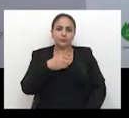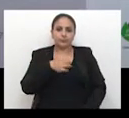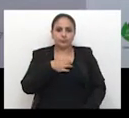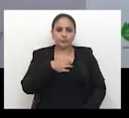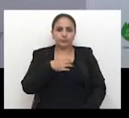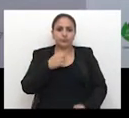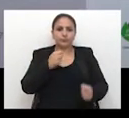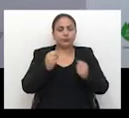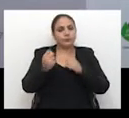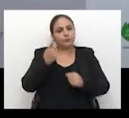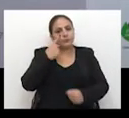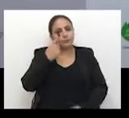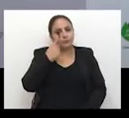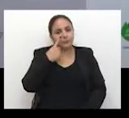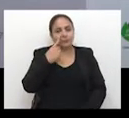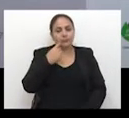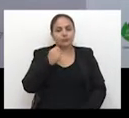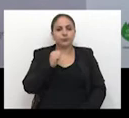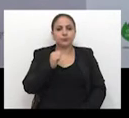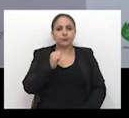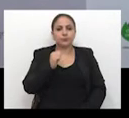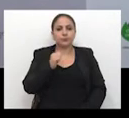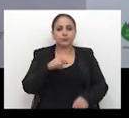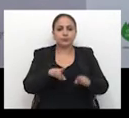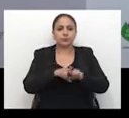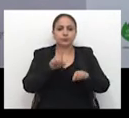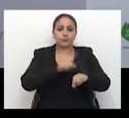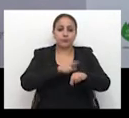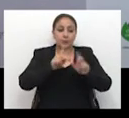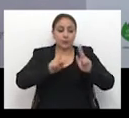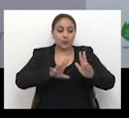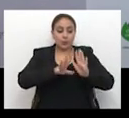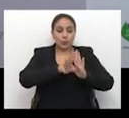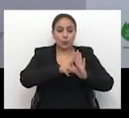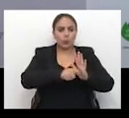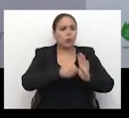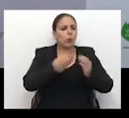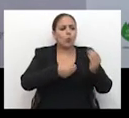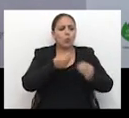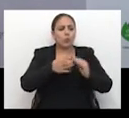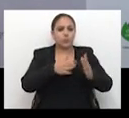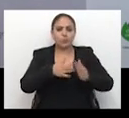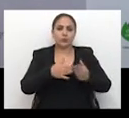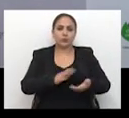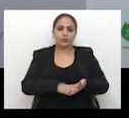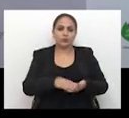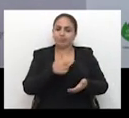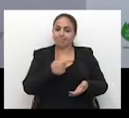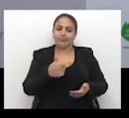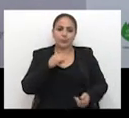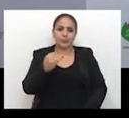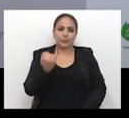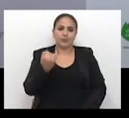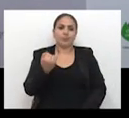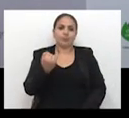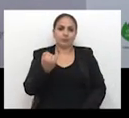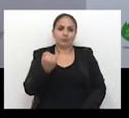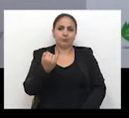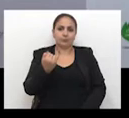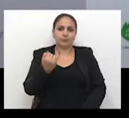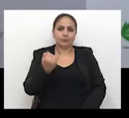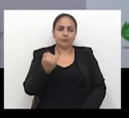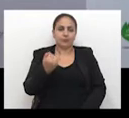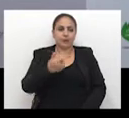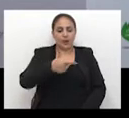hoje de uma maneira ou outra está sendo cerceado uma vez que quando realmente a saltar com uma arma de fogo como é que você vai se defender não tem chance